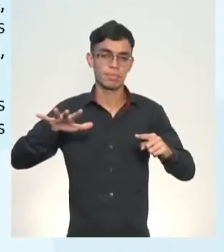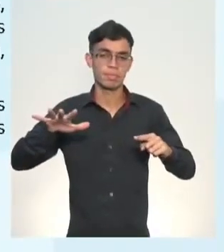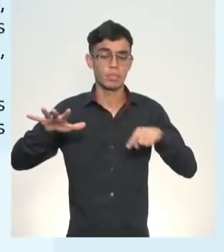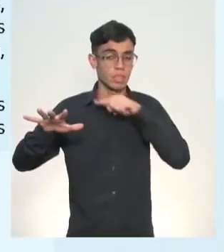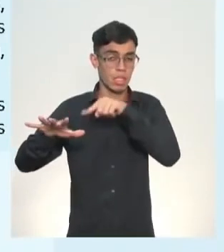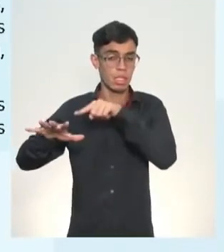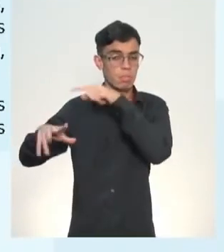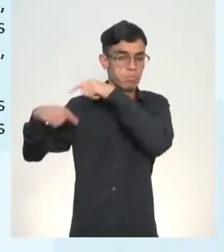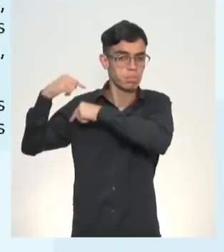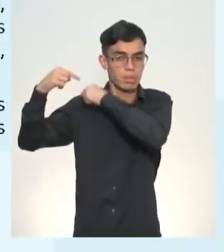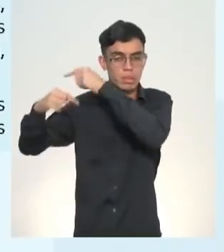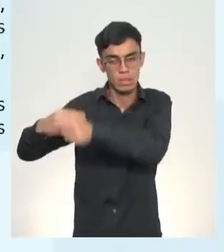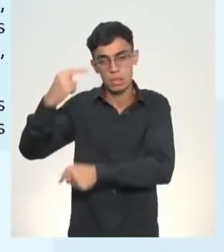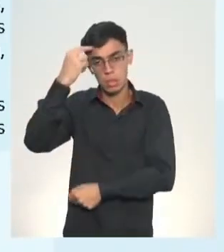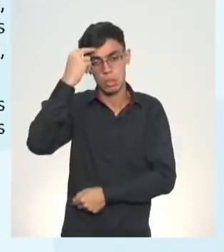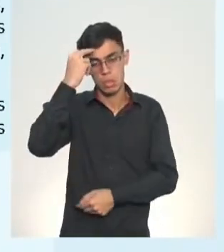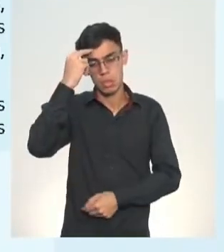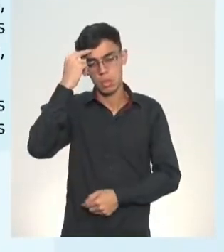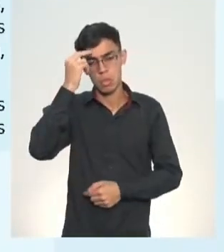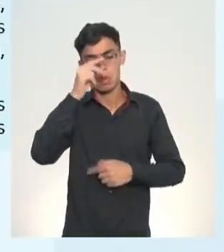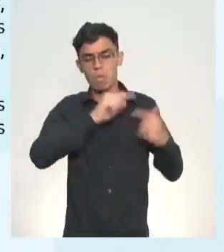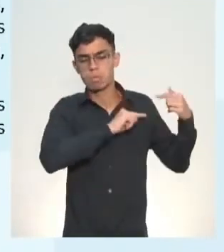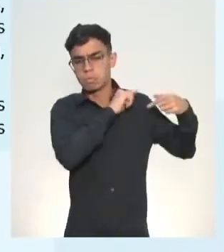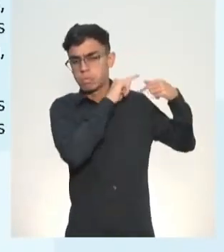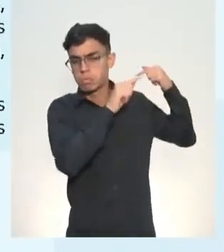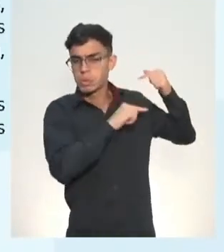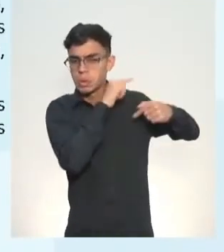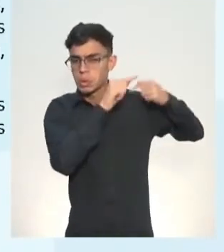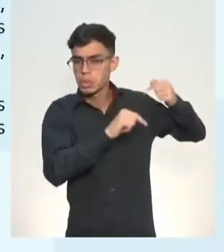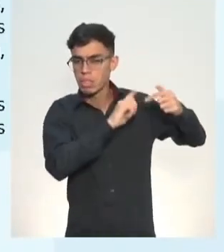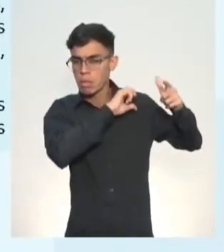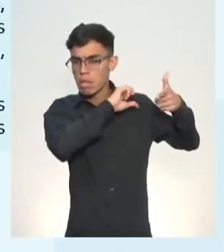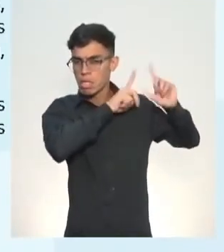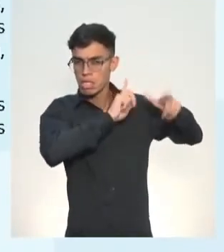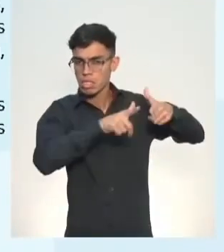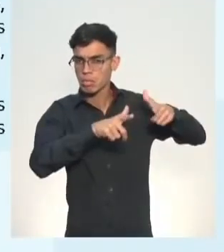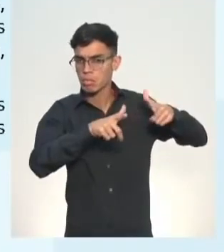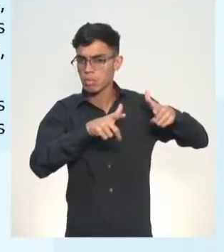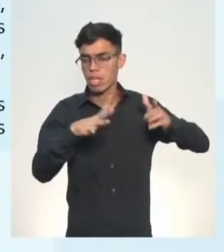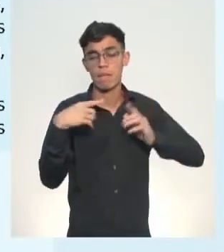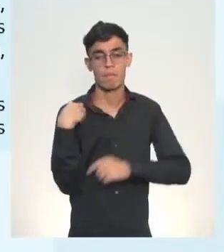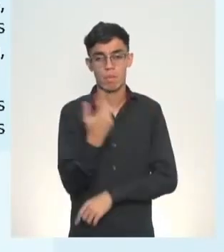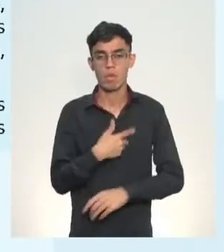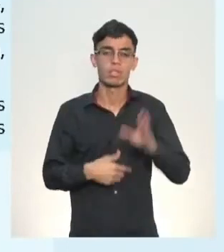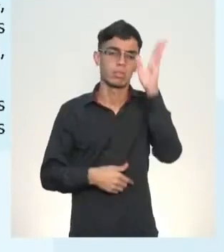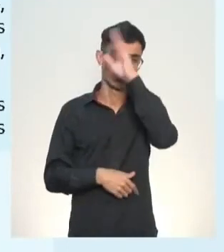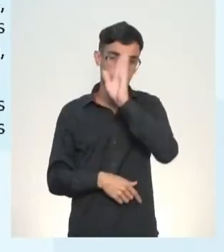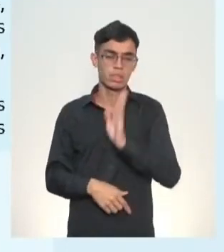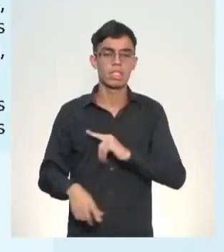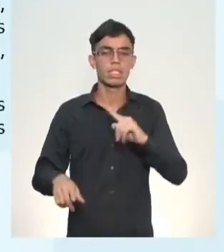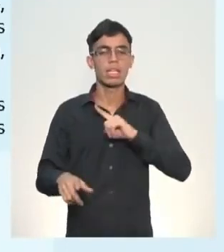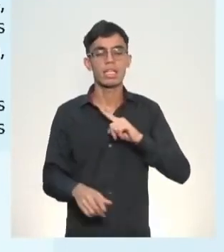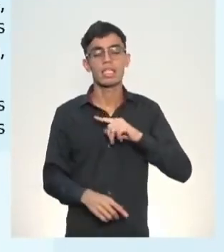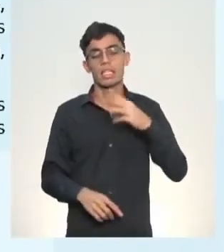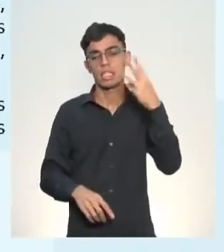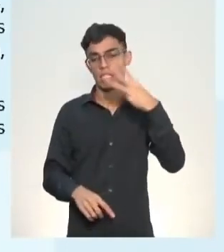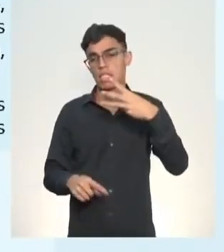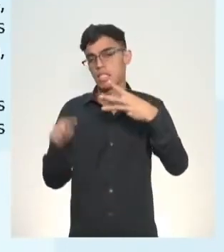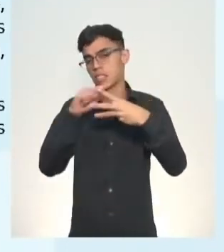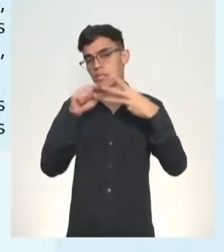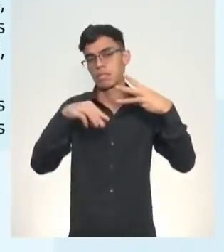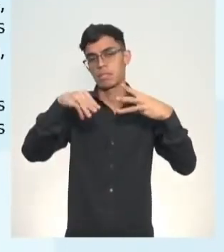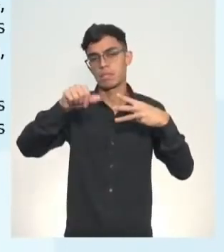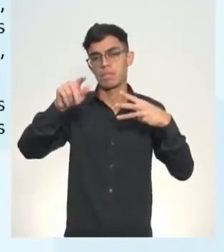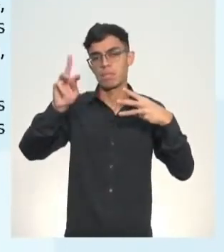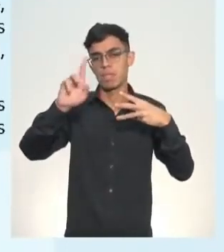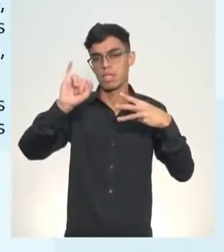a herança cultural com a nossa ancestralidade, tá certo? No caso aqui de nós, brasileiros, né, nós temos aí 3 matrizes,